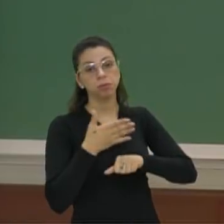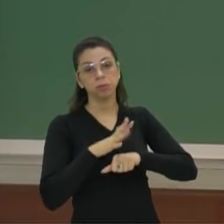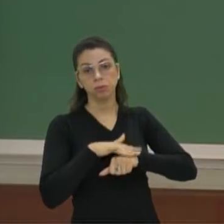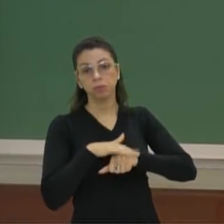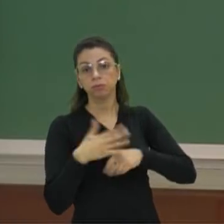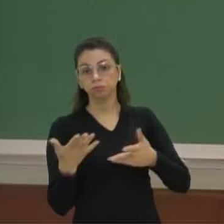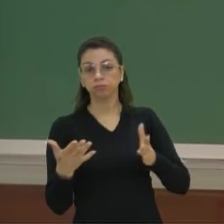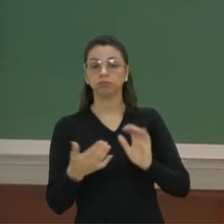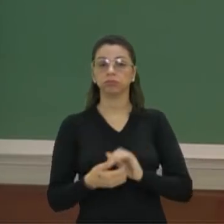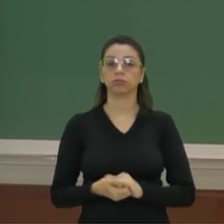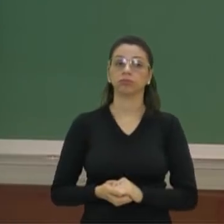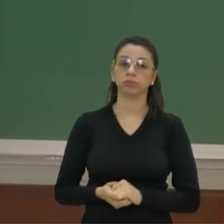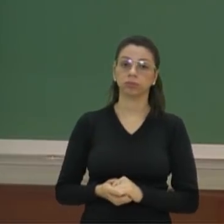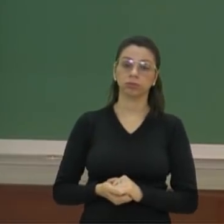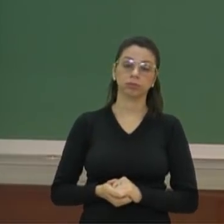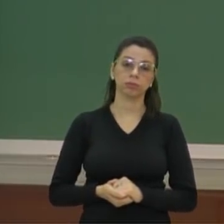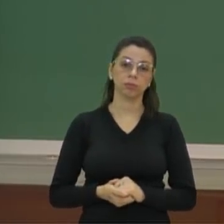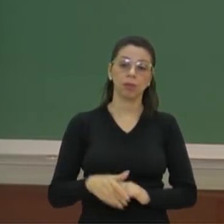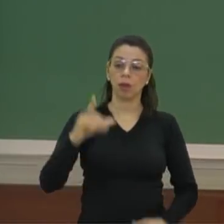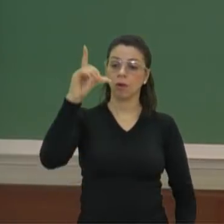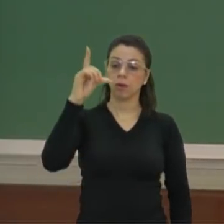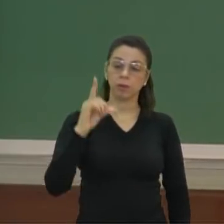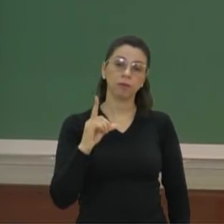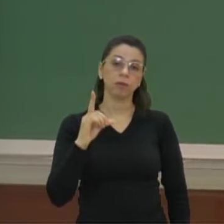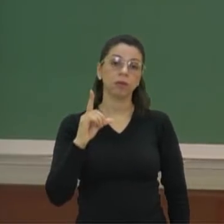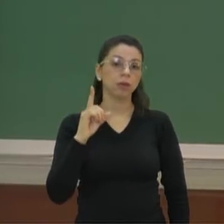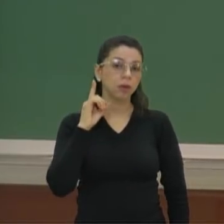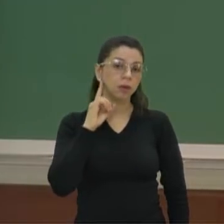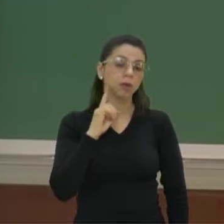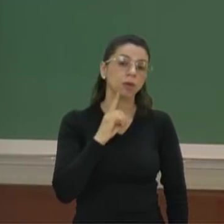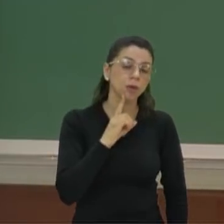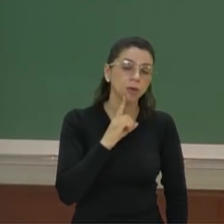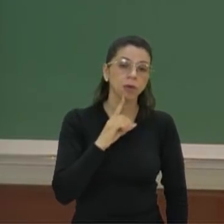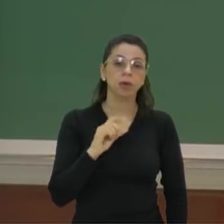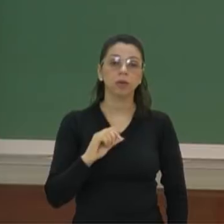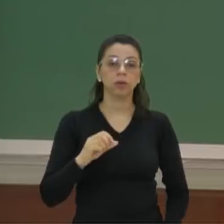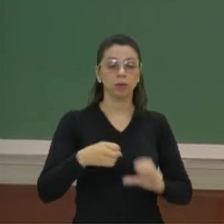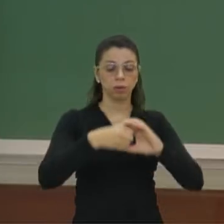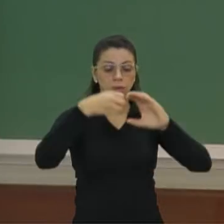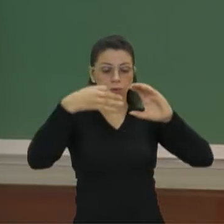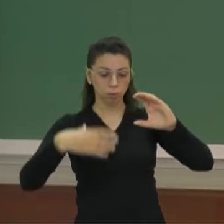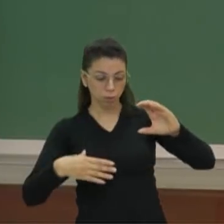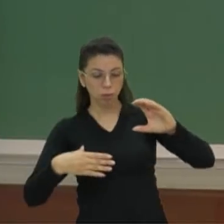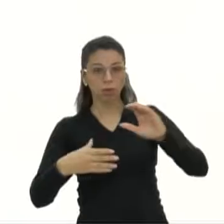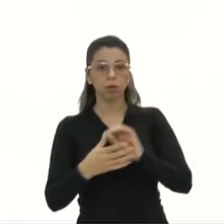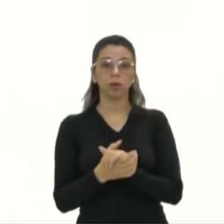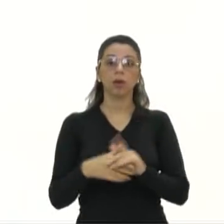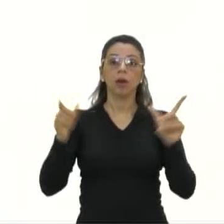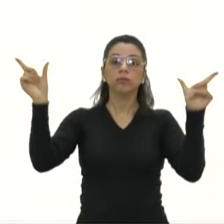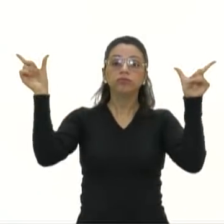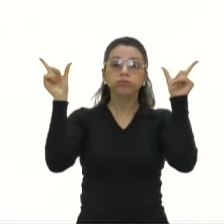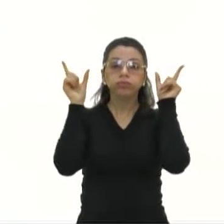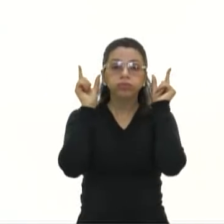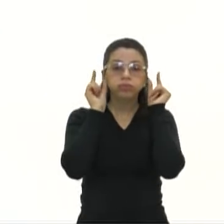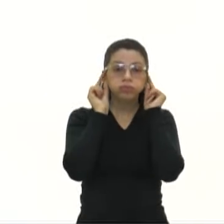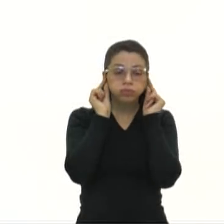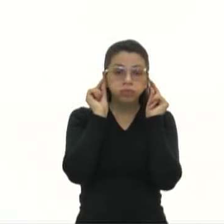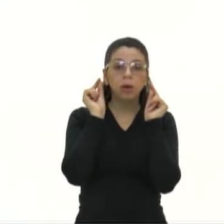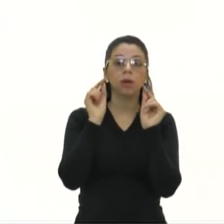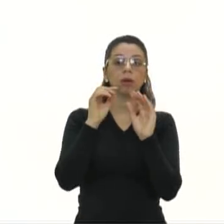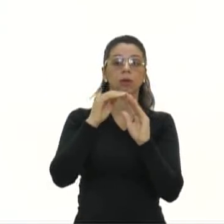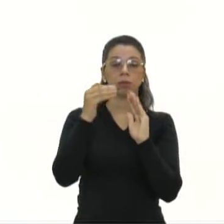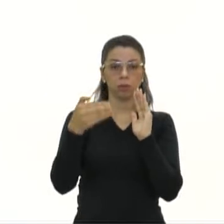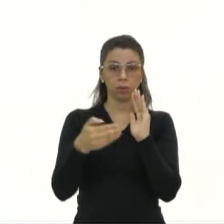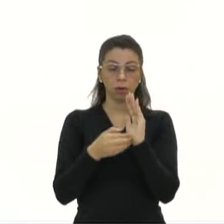vamos acompanhar na tela. A deficiência auditiva caracteriza-se por uma perda total ou parcial